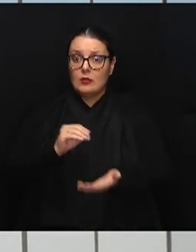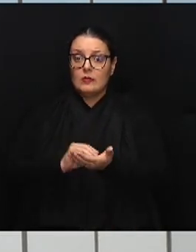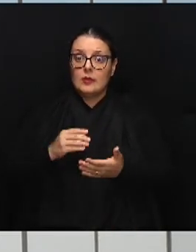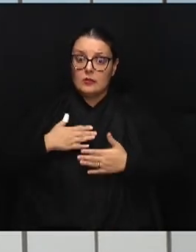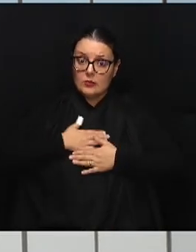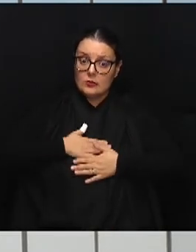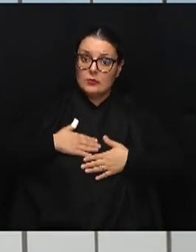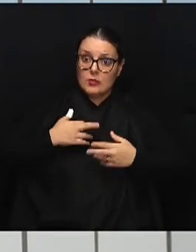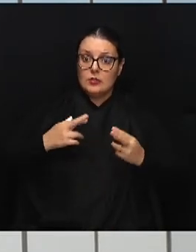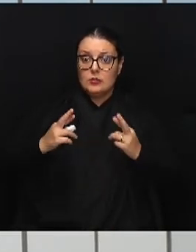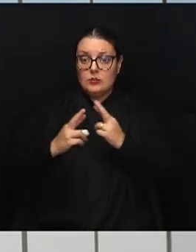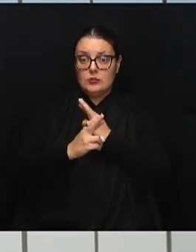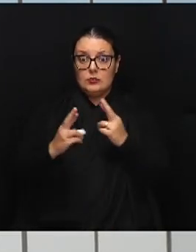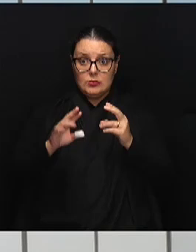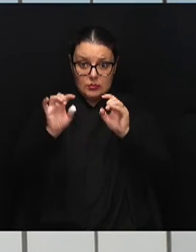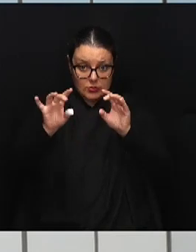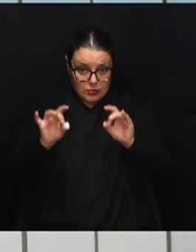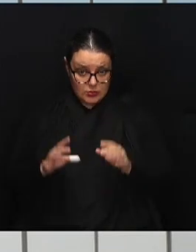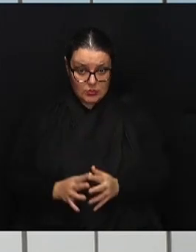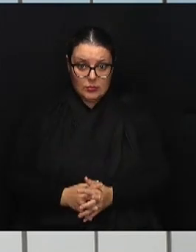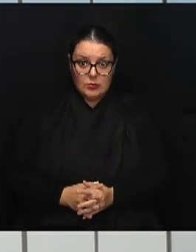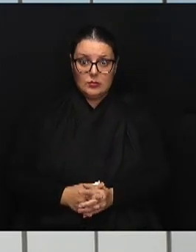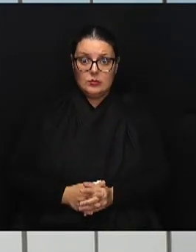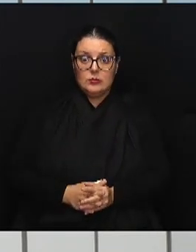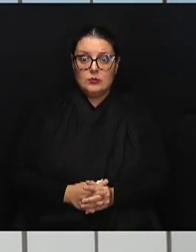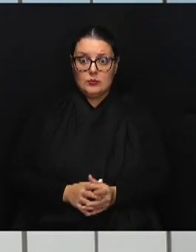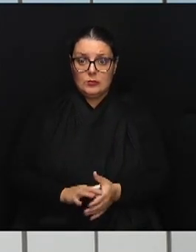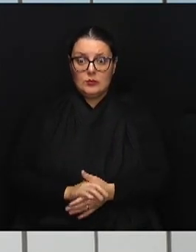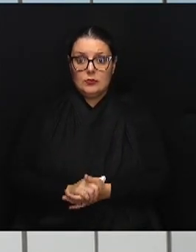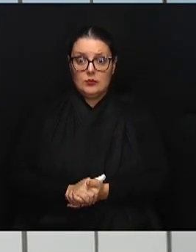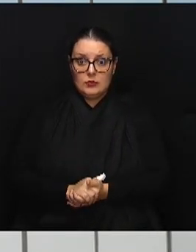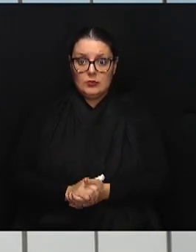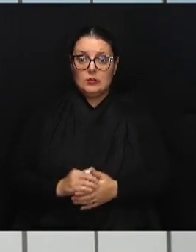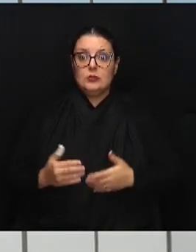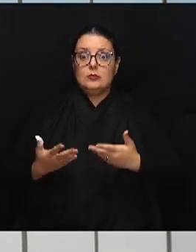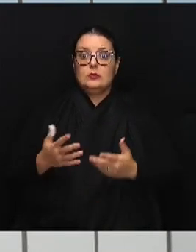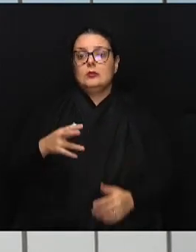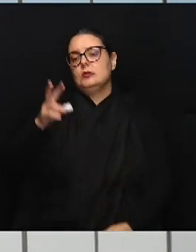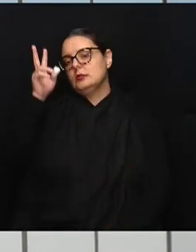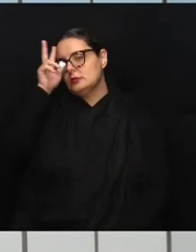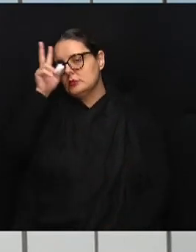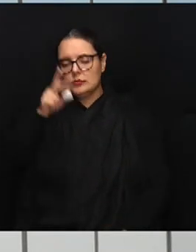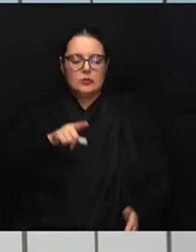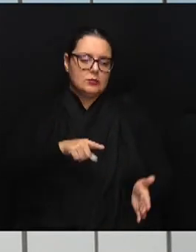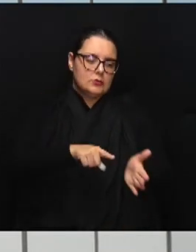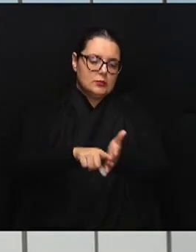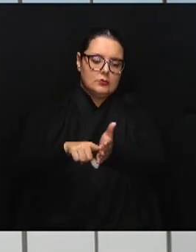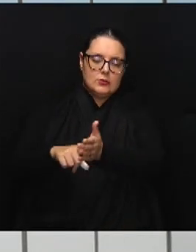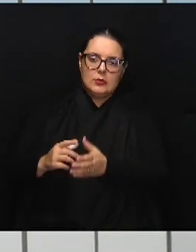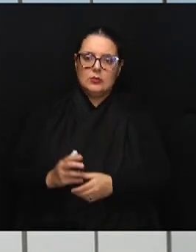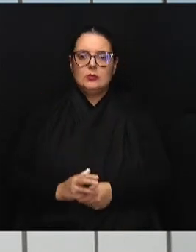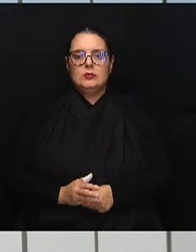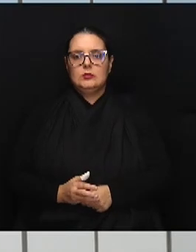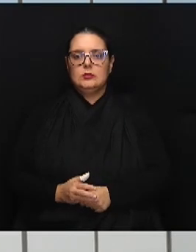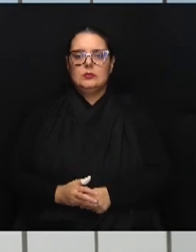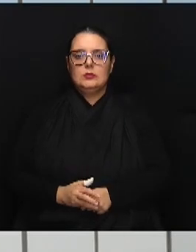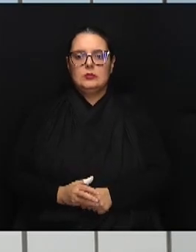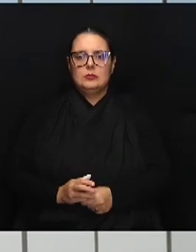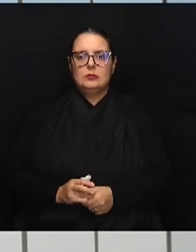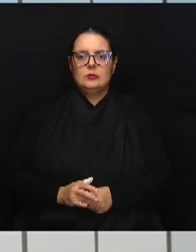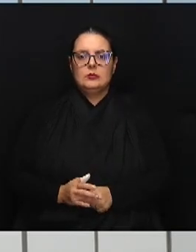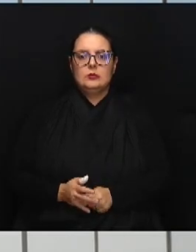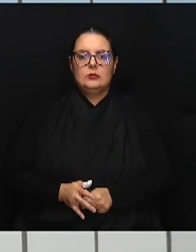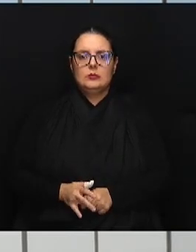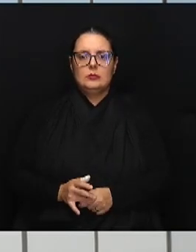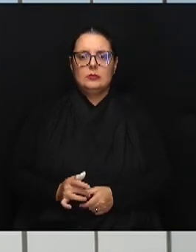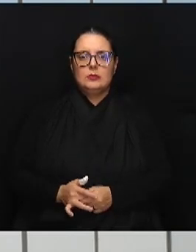num relacionamento exclusivo. Isso tem sido trazido em relatos, em pesquisas. Né? Então, se eu